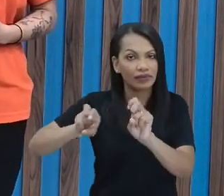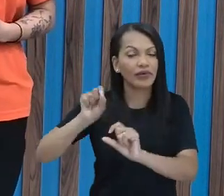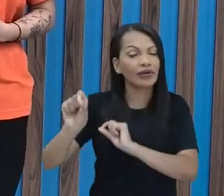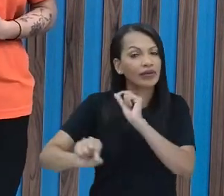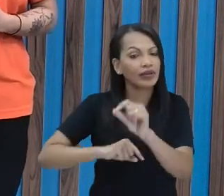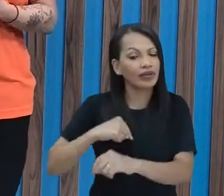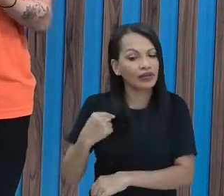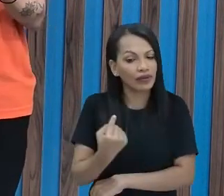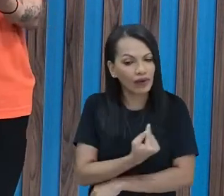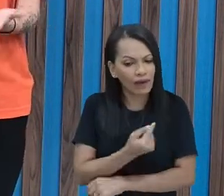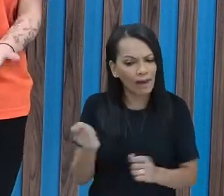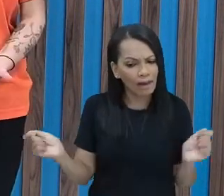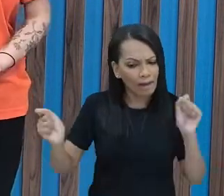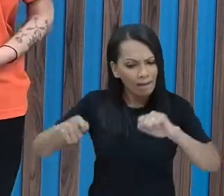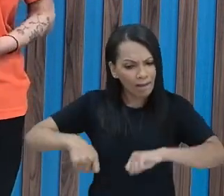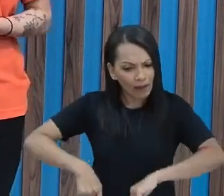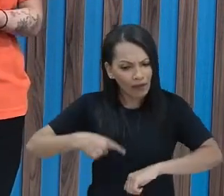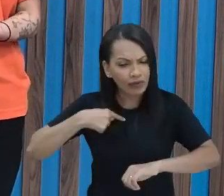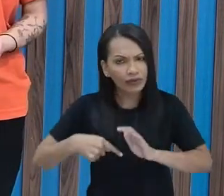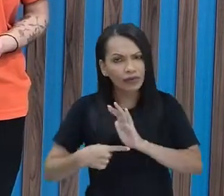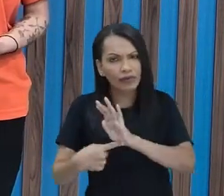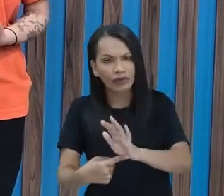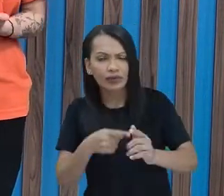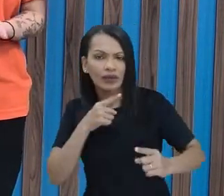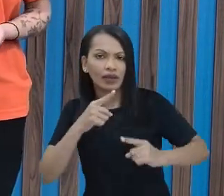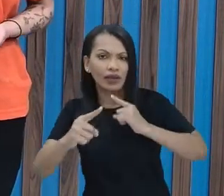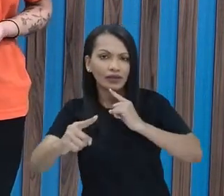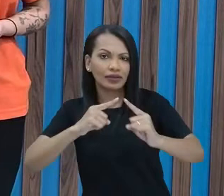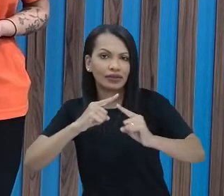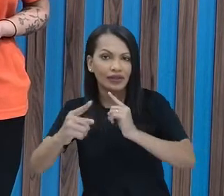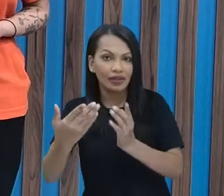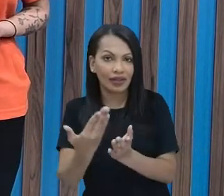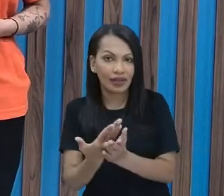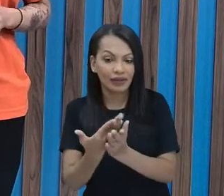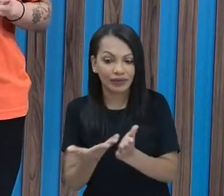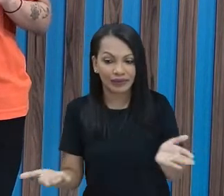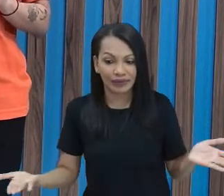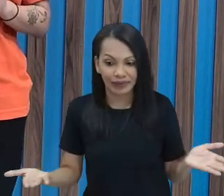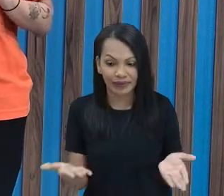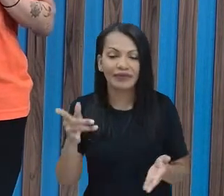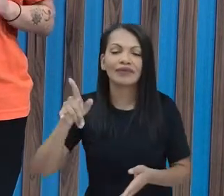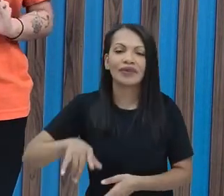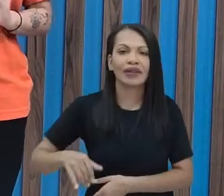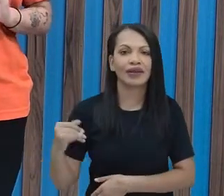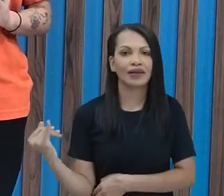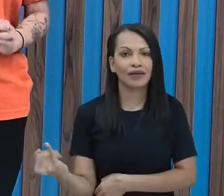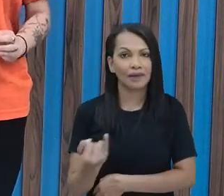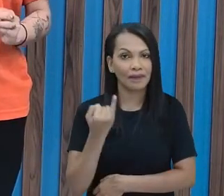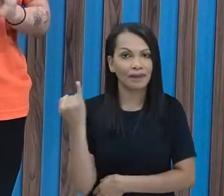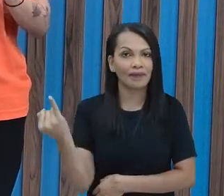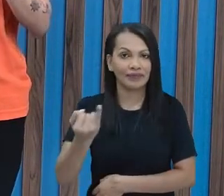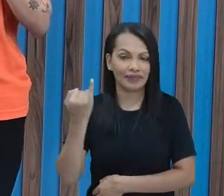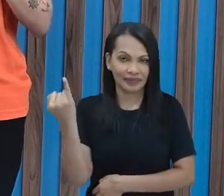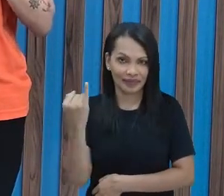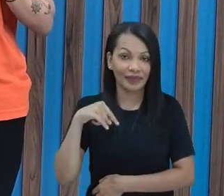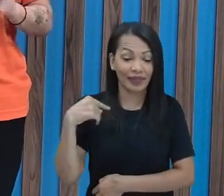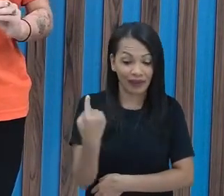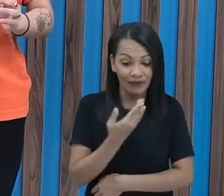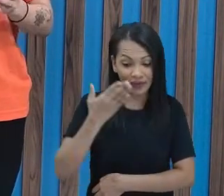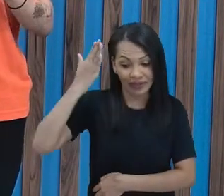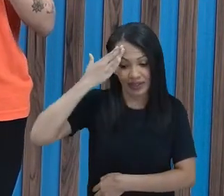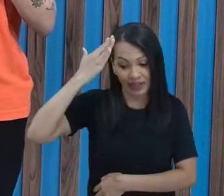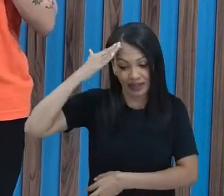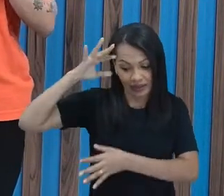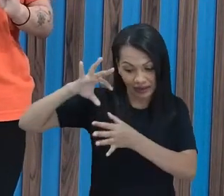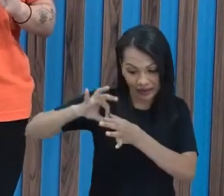a gente pode trazer e dialogar na nossa atualidade. E é muito importante, né, que a gente compreenda,